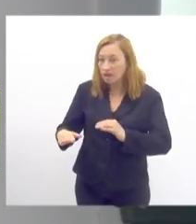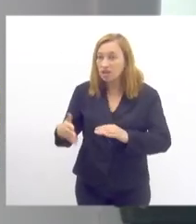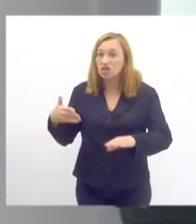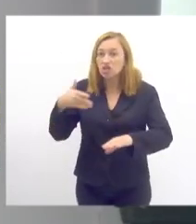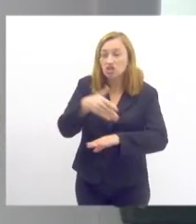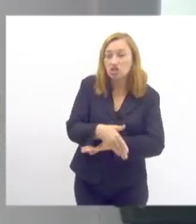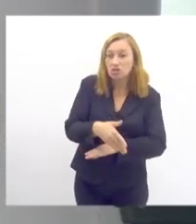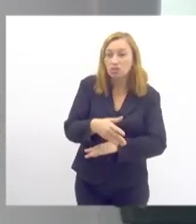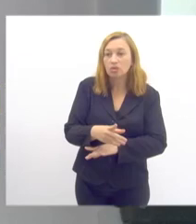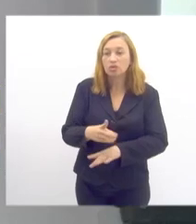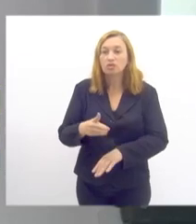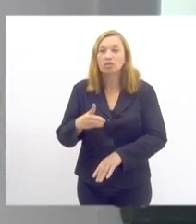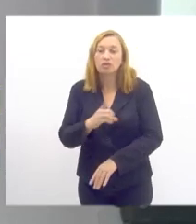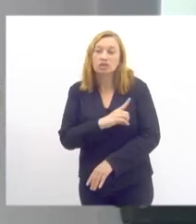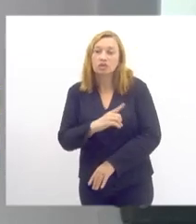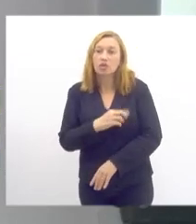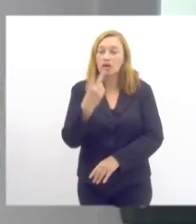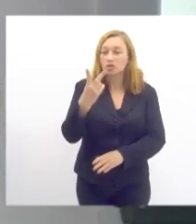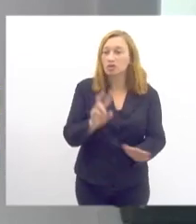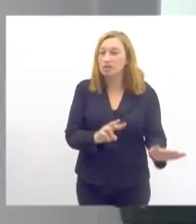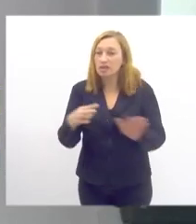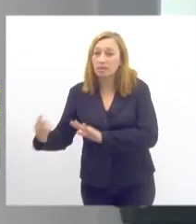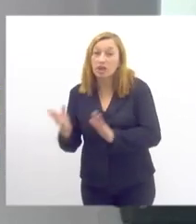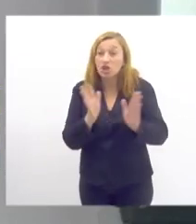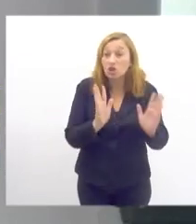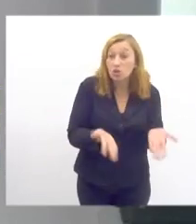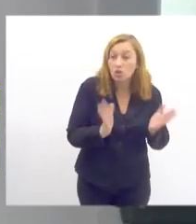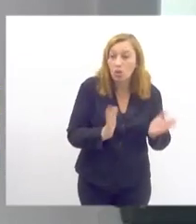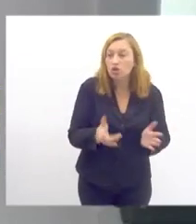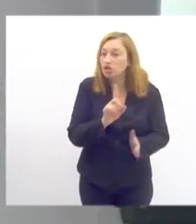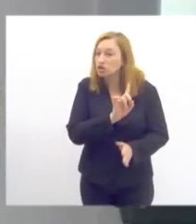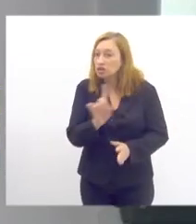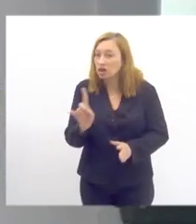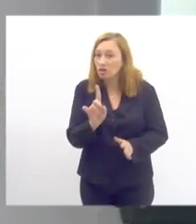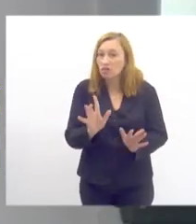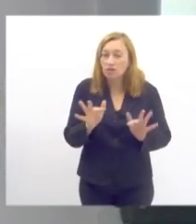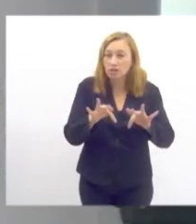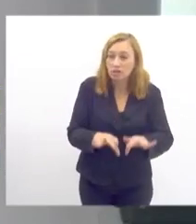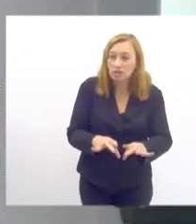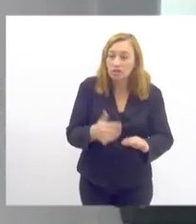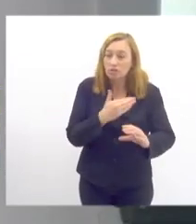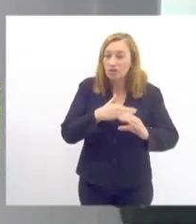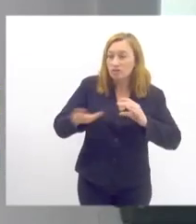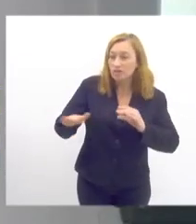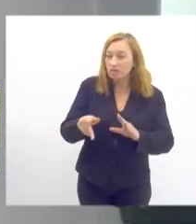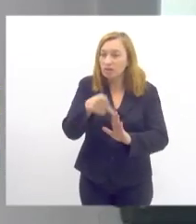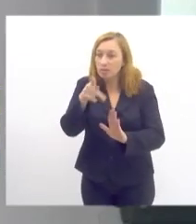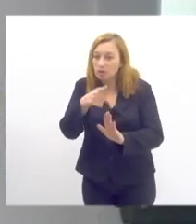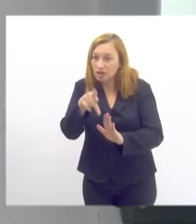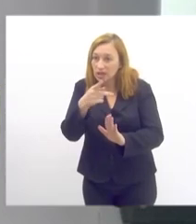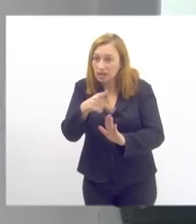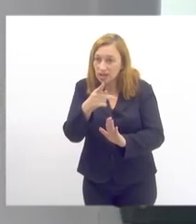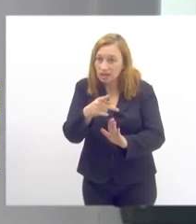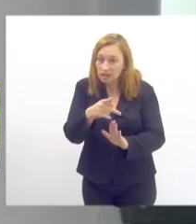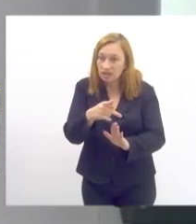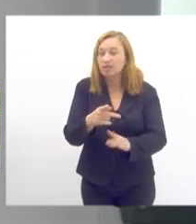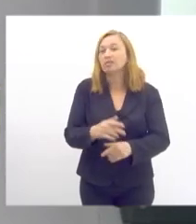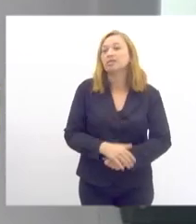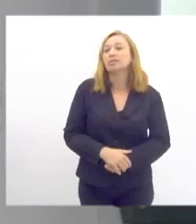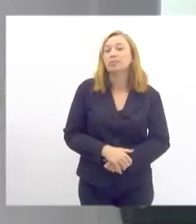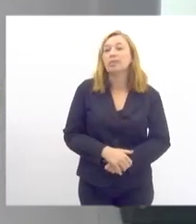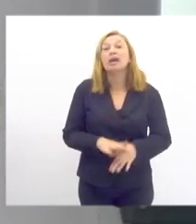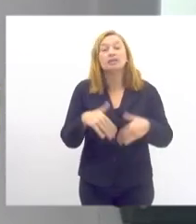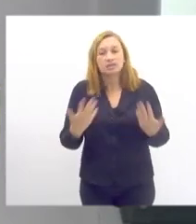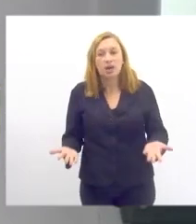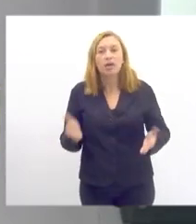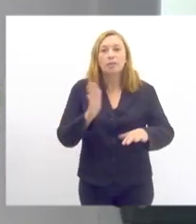DETRAN há duas semanas e hoje ainda não procedeu o envio da portaria para publicação. Então